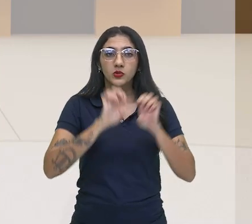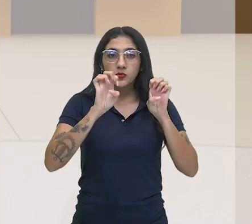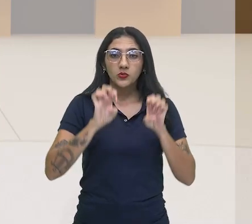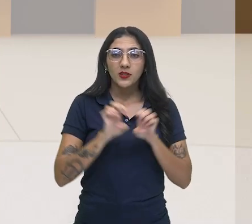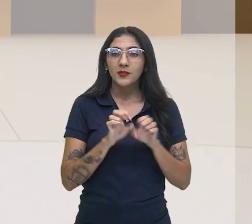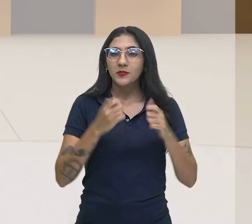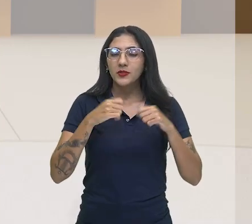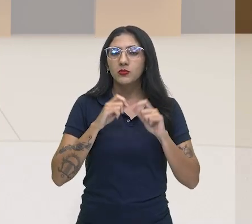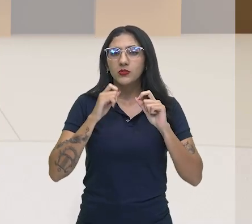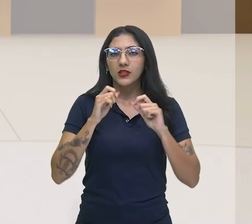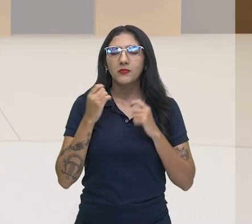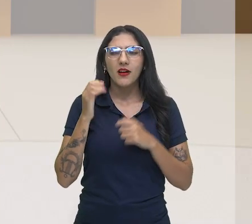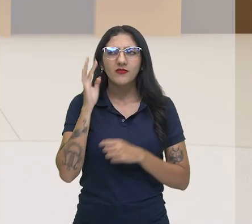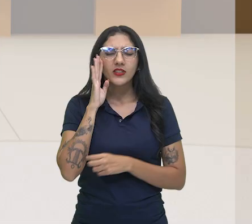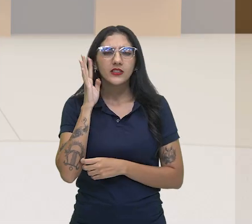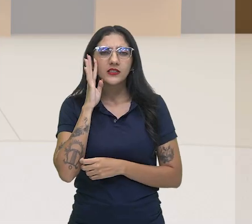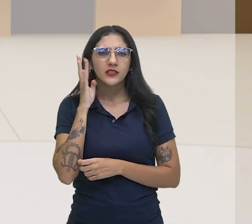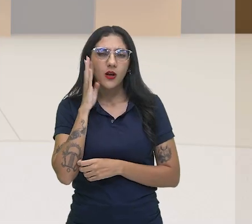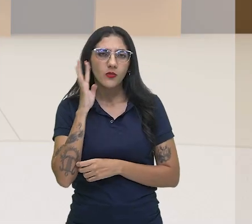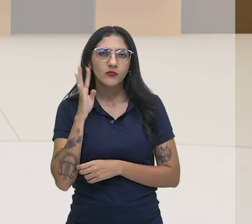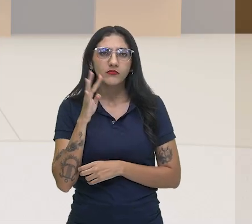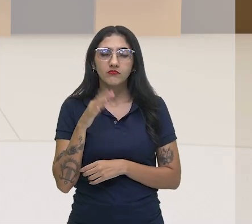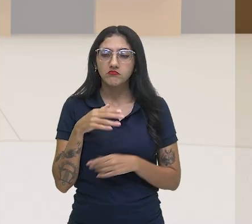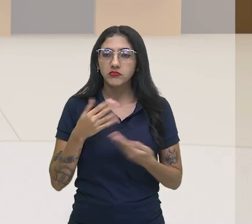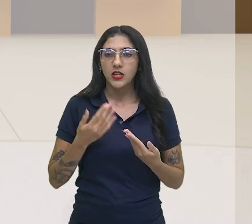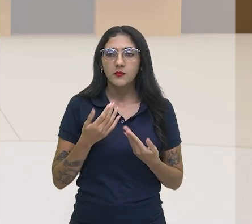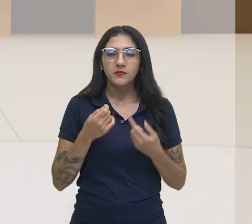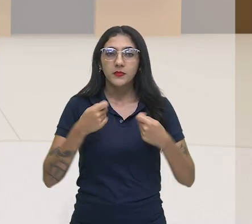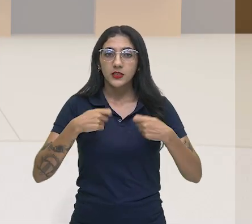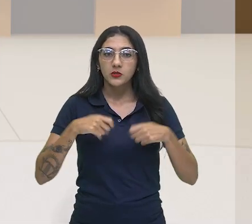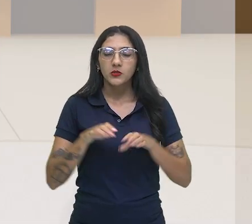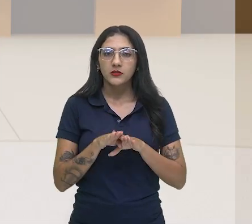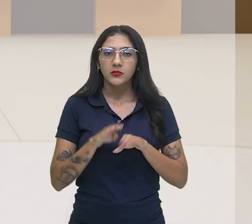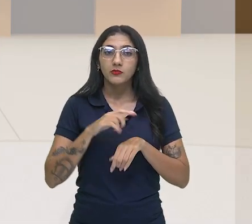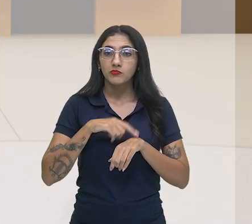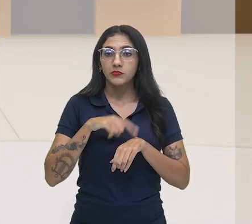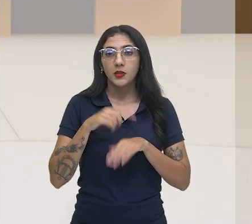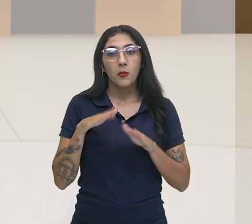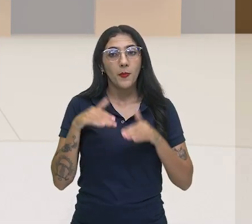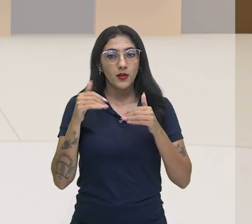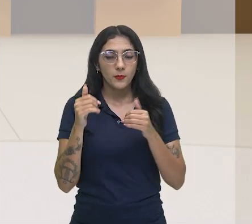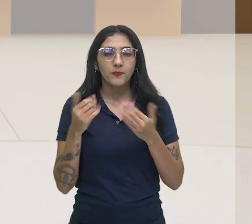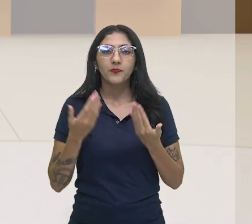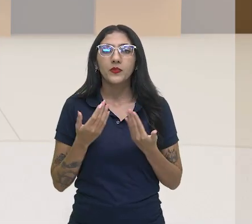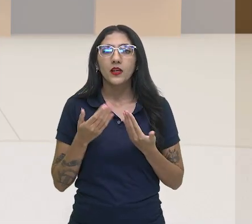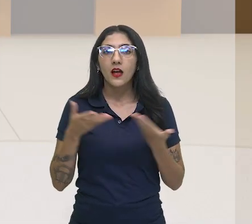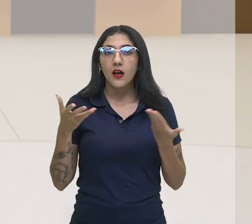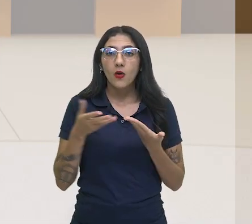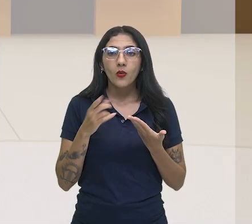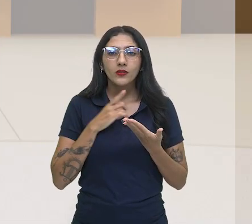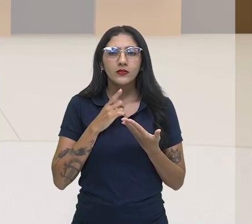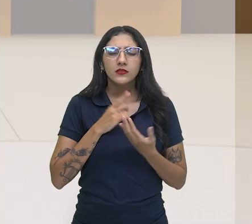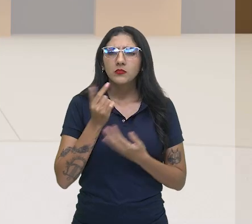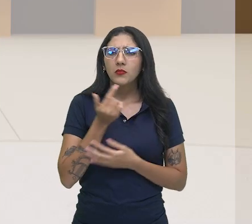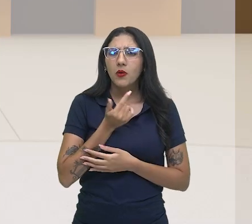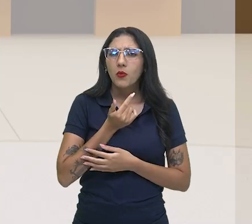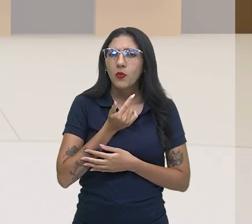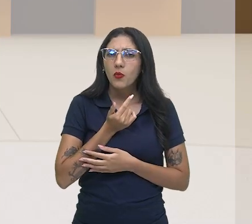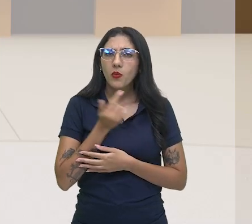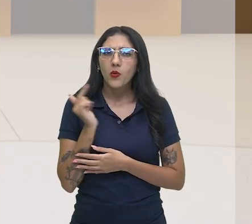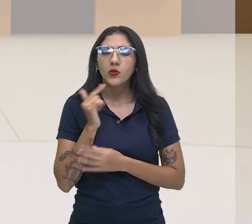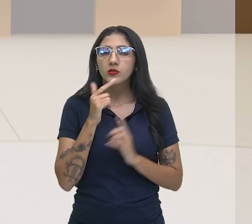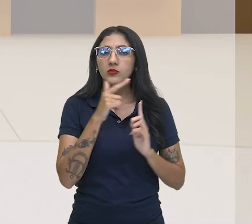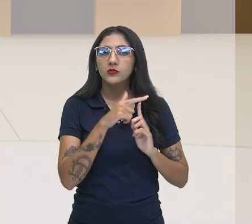uma reflexão, aí eu tinha mais tempo, obviamente, então a gente vai ter agora um outro tipo de estrutura quando se